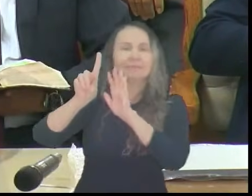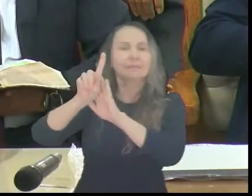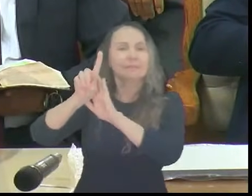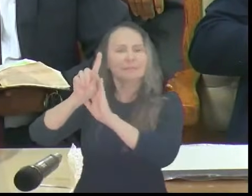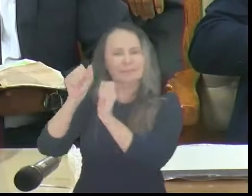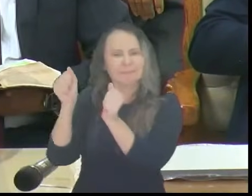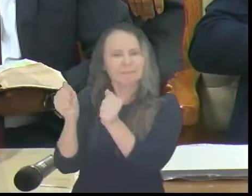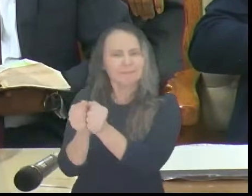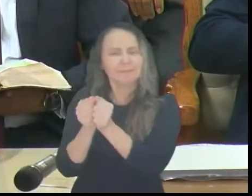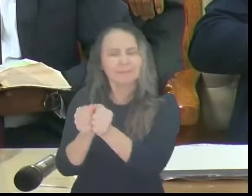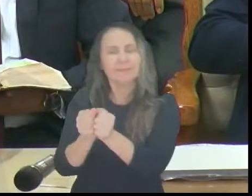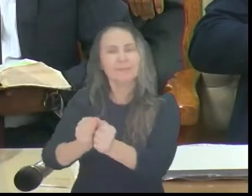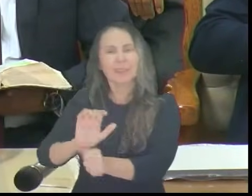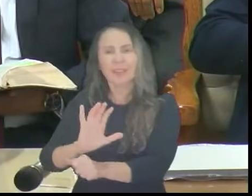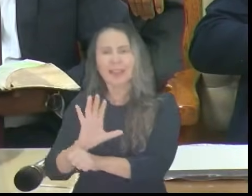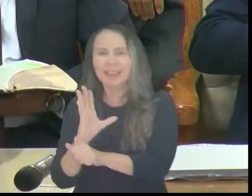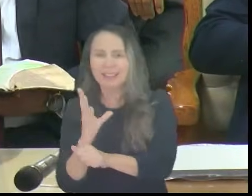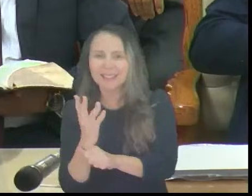igreja.